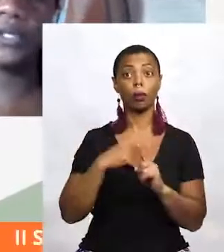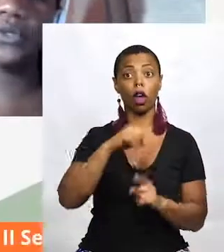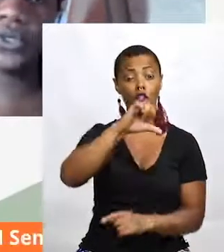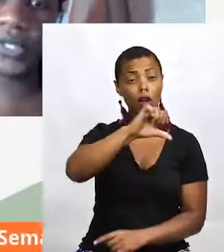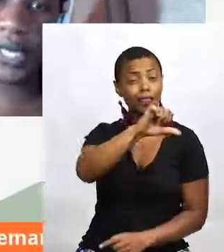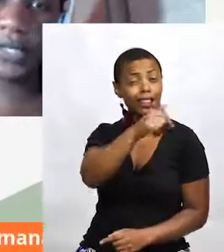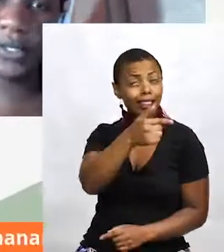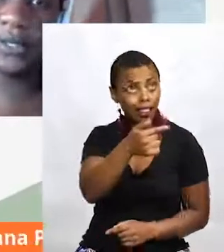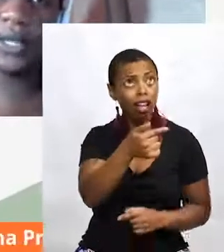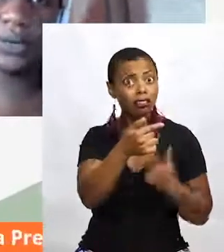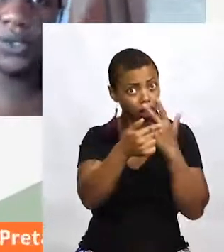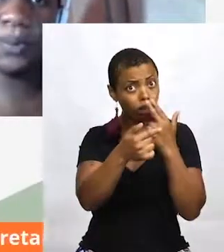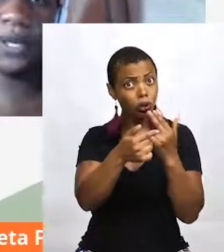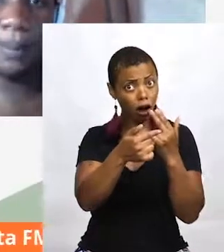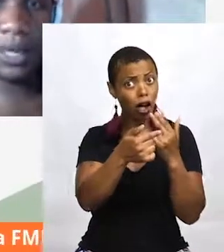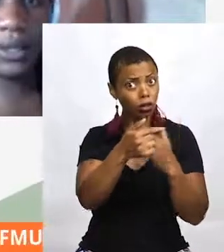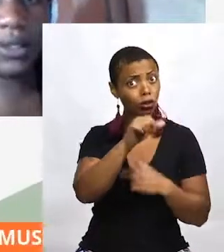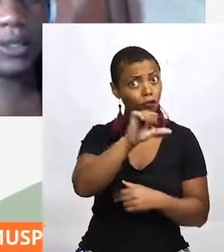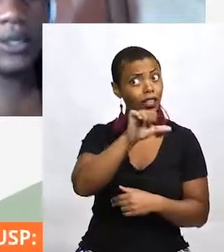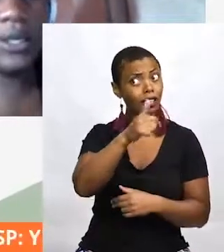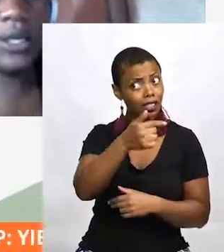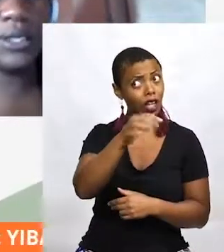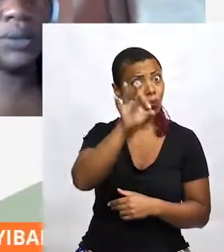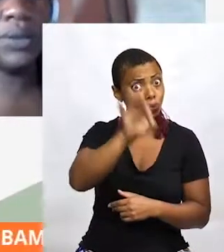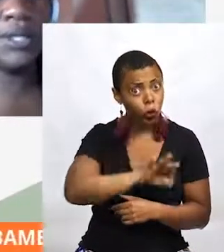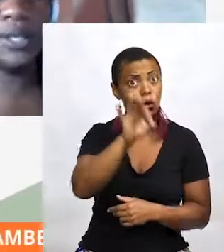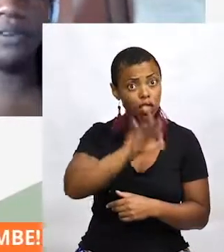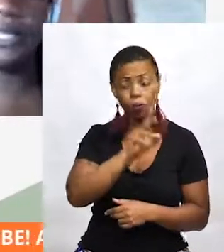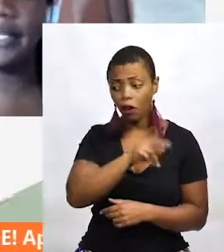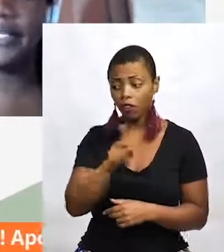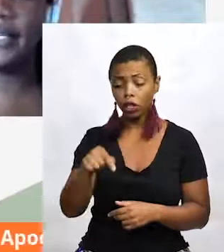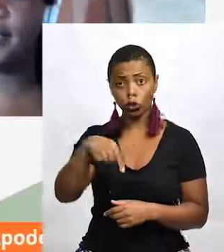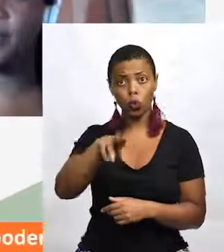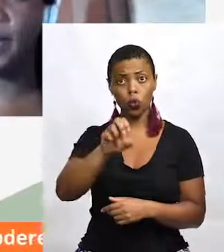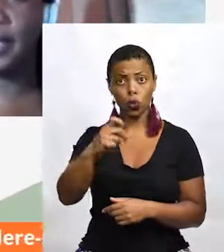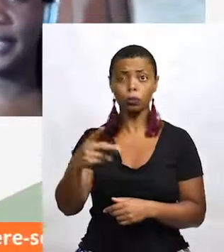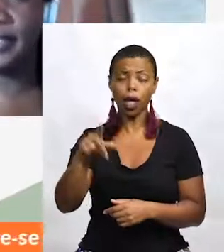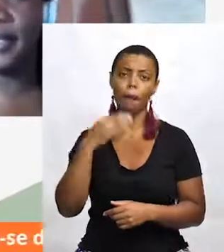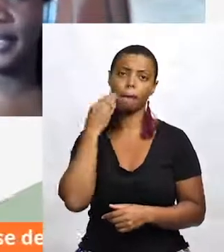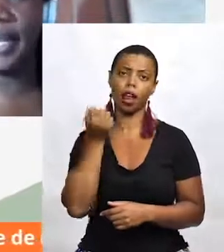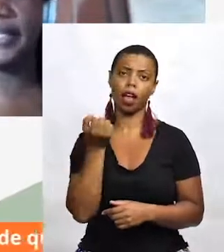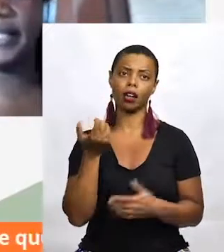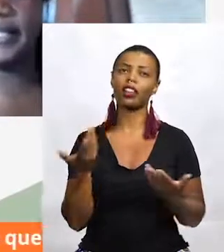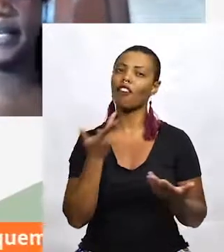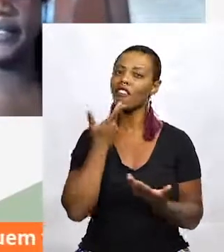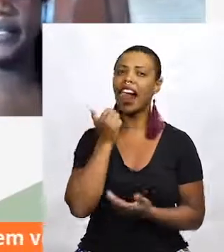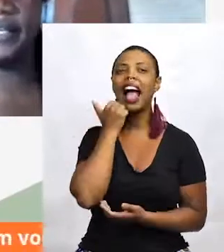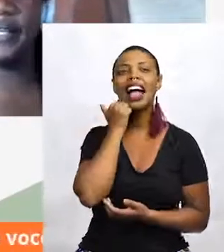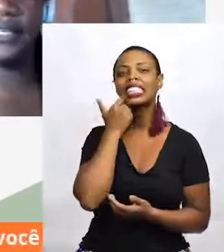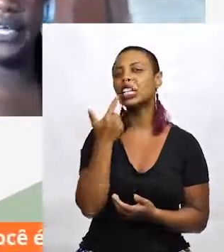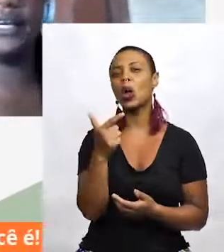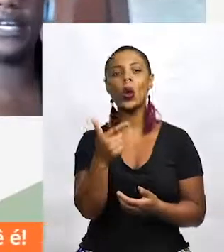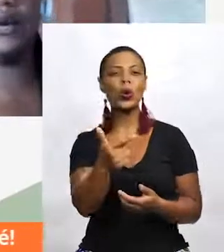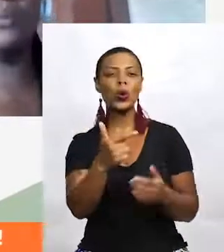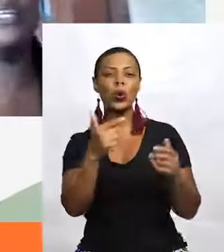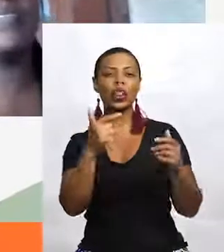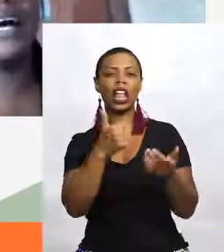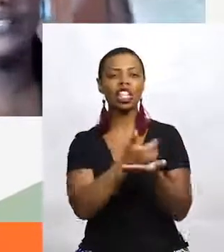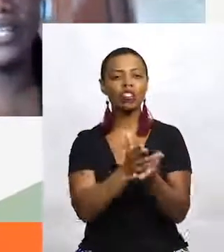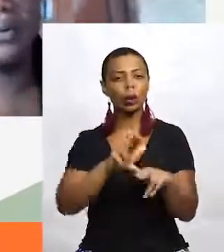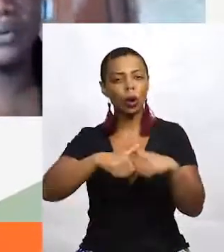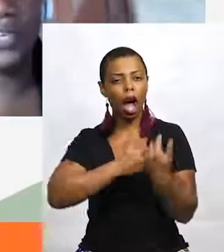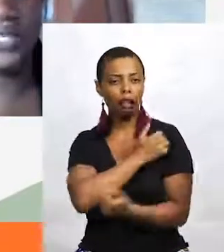97%, se eu não me engano, dos docentes da USP é branco. Então, você falar que a ciência não é racializada, que essa é a ciência